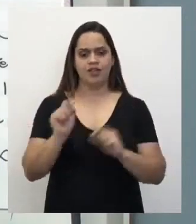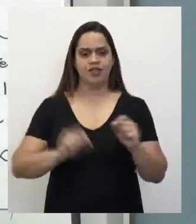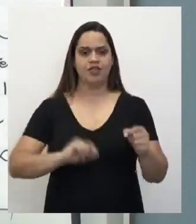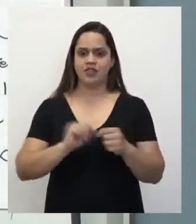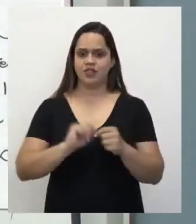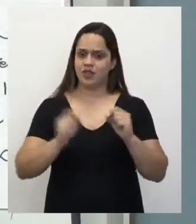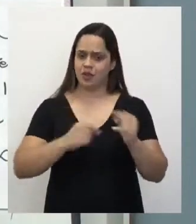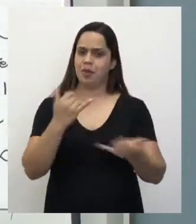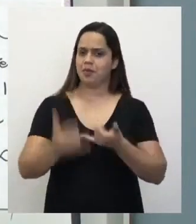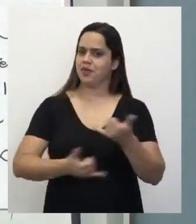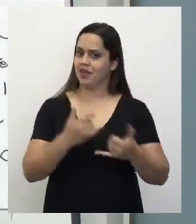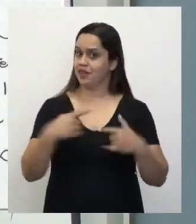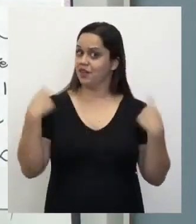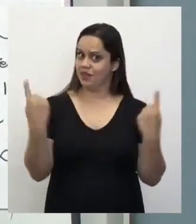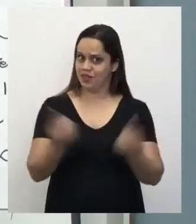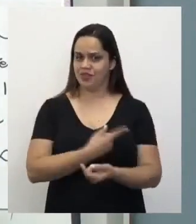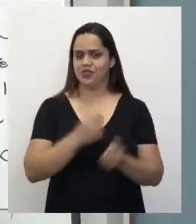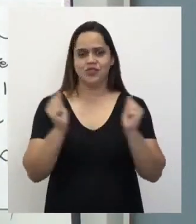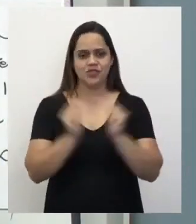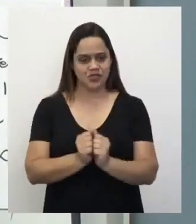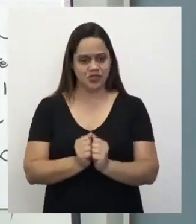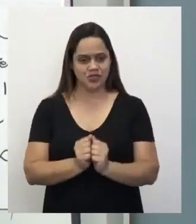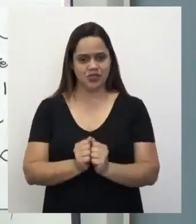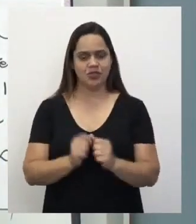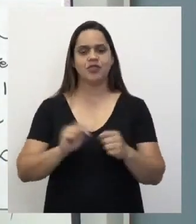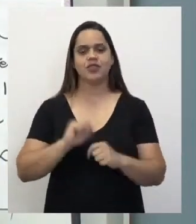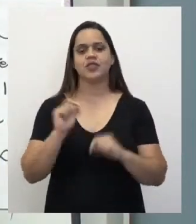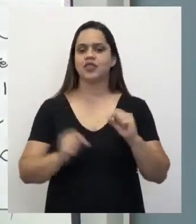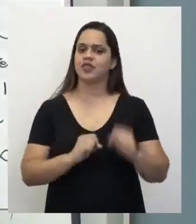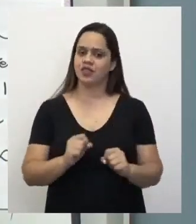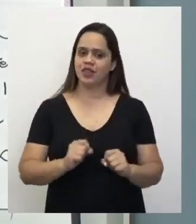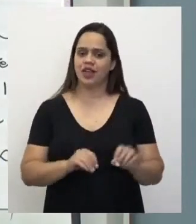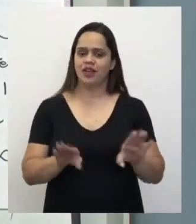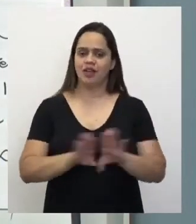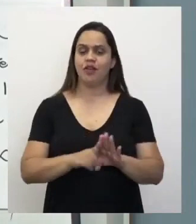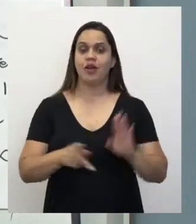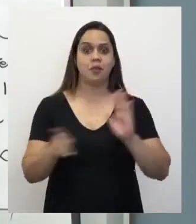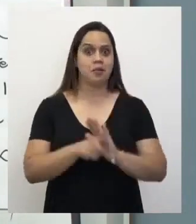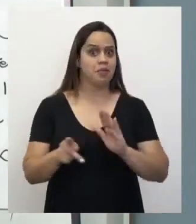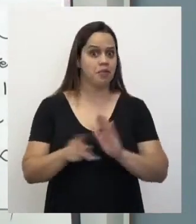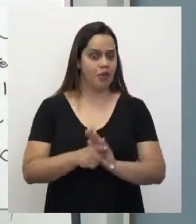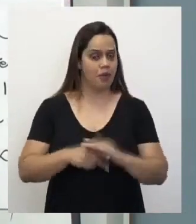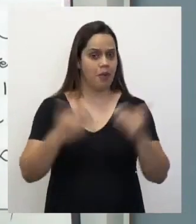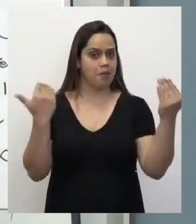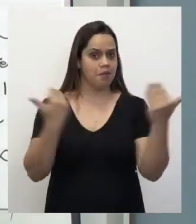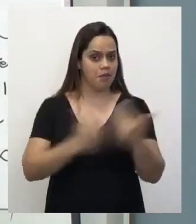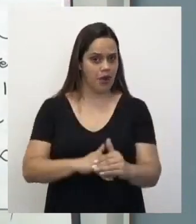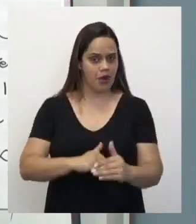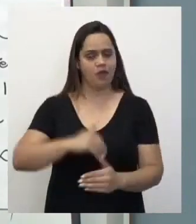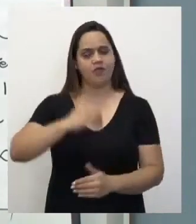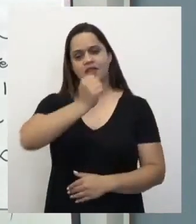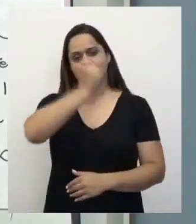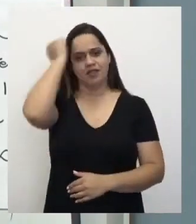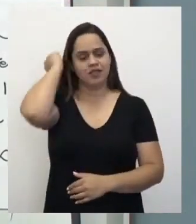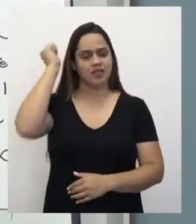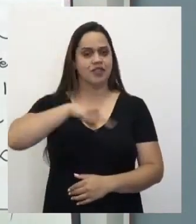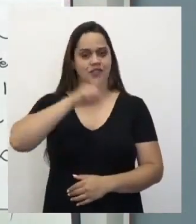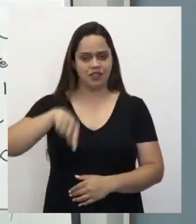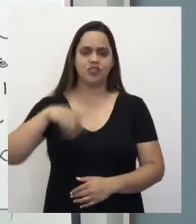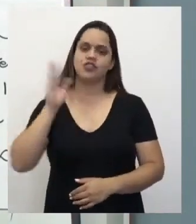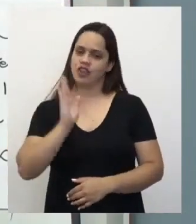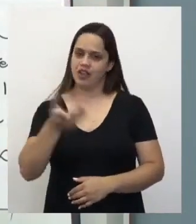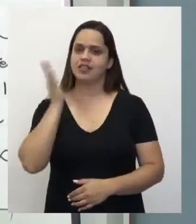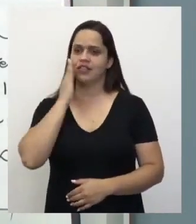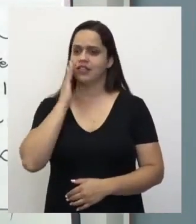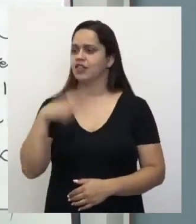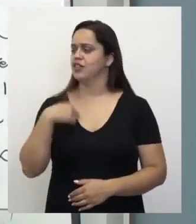uma brincadeira todos nós juntos, né? Vamos entrar agora na questão do vestibular, né? De olho no vestibular. Eu sei que a gente já está preparando os nossos alunos